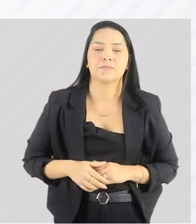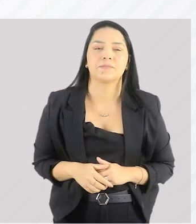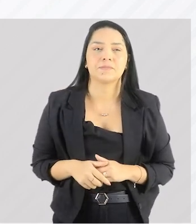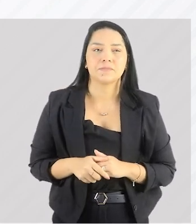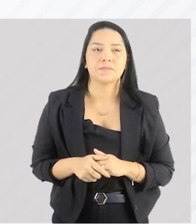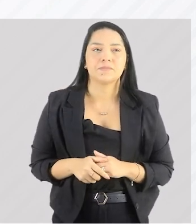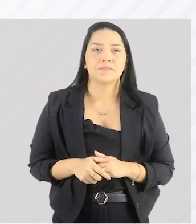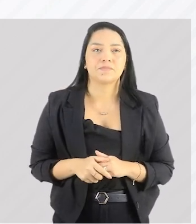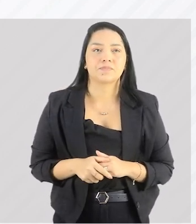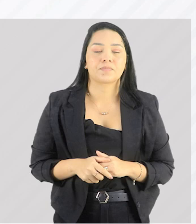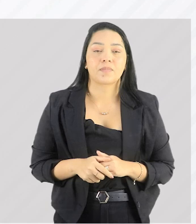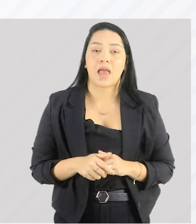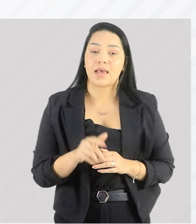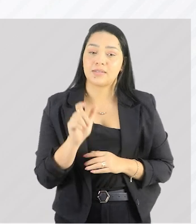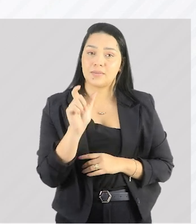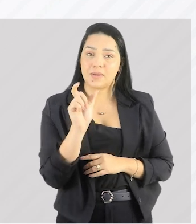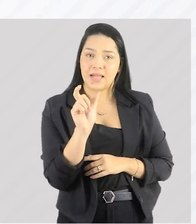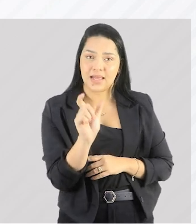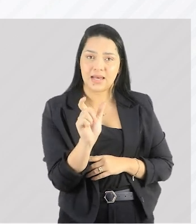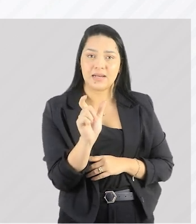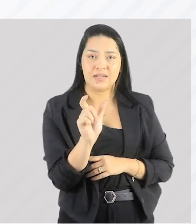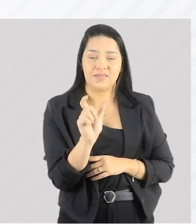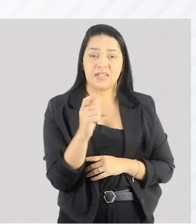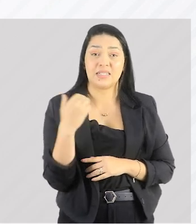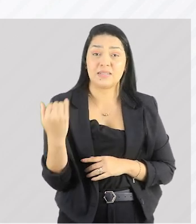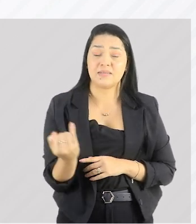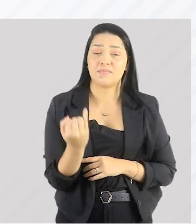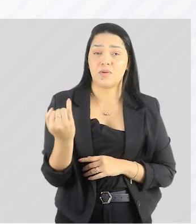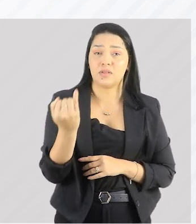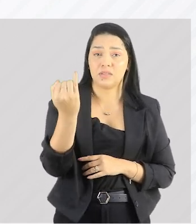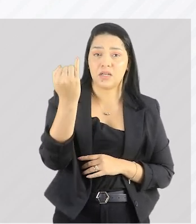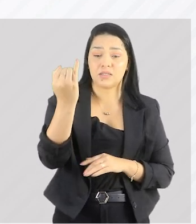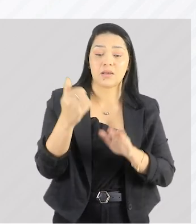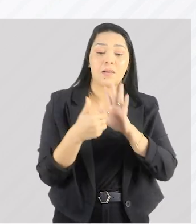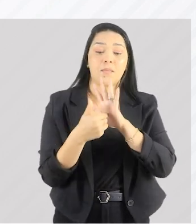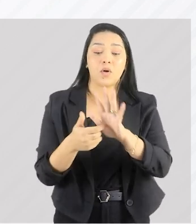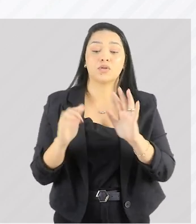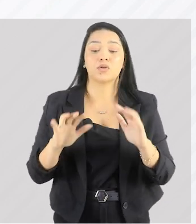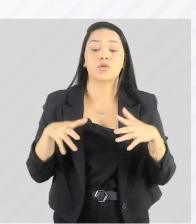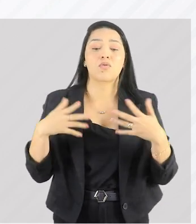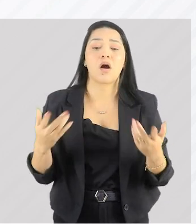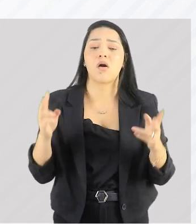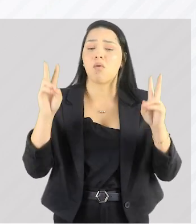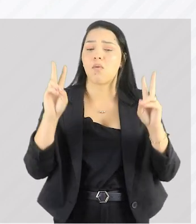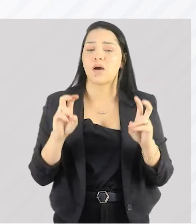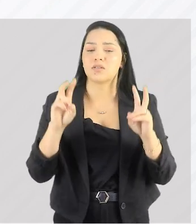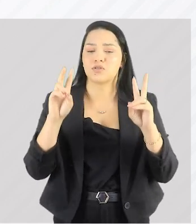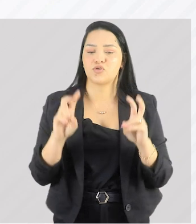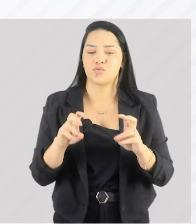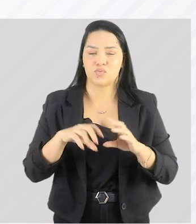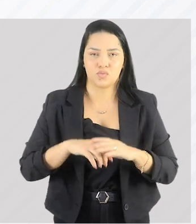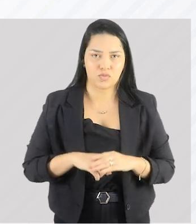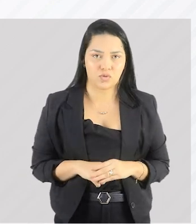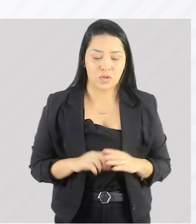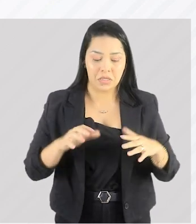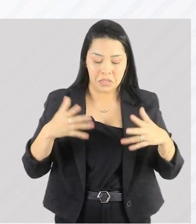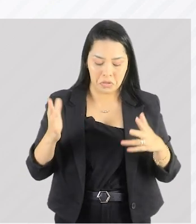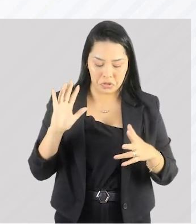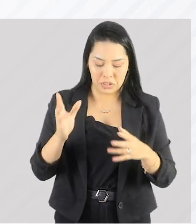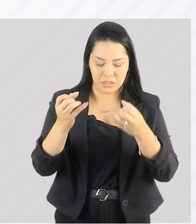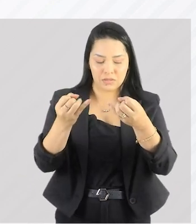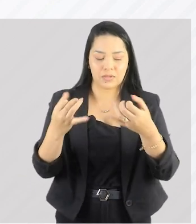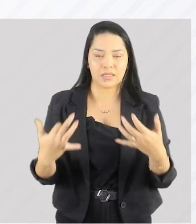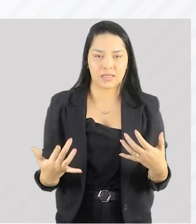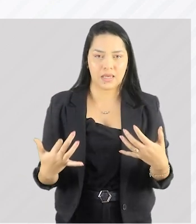Pessoal, as palavras chaves indicam qual é o assunto da questão, né? Então eu falei para você